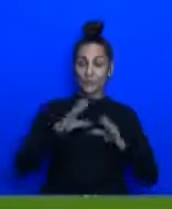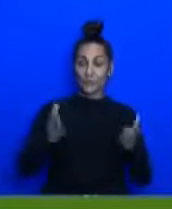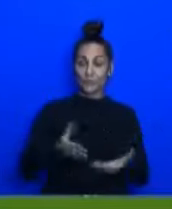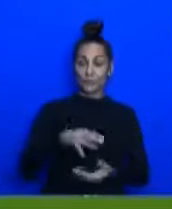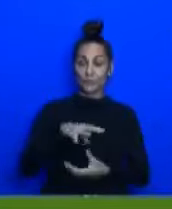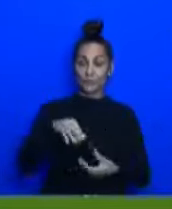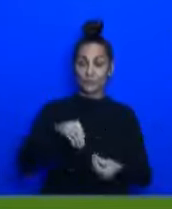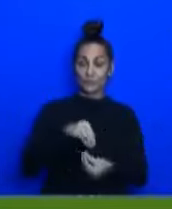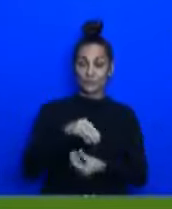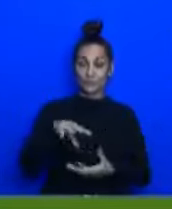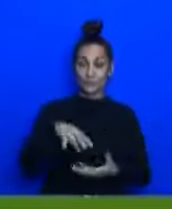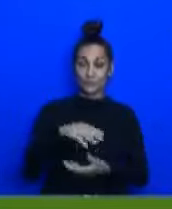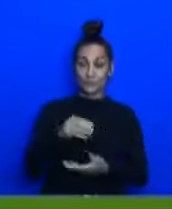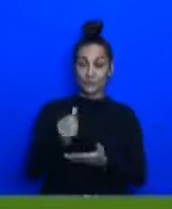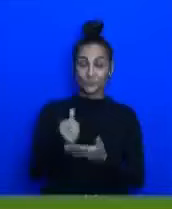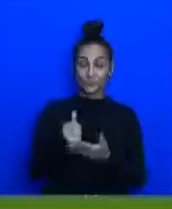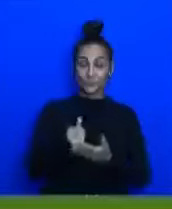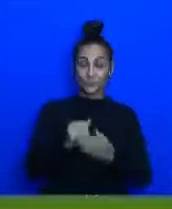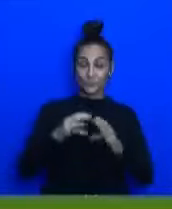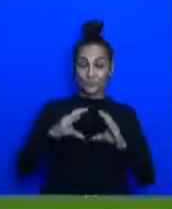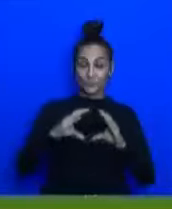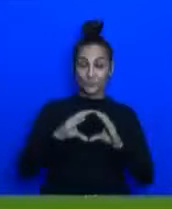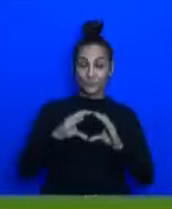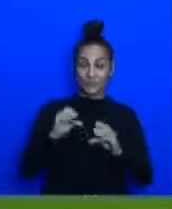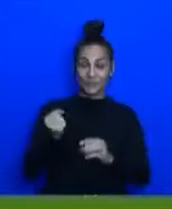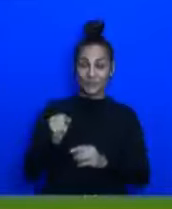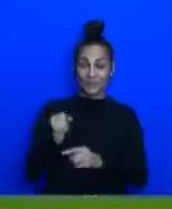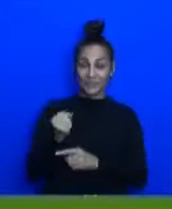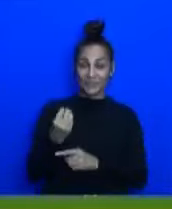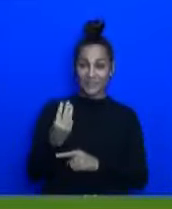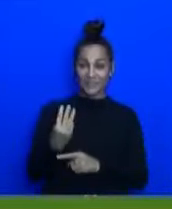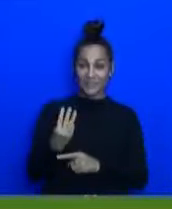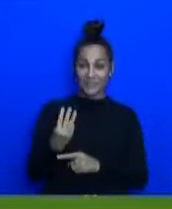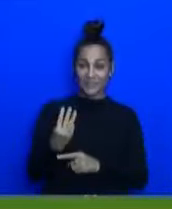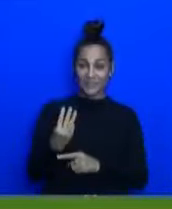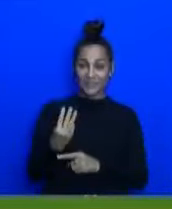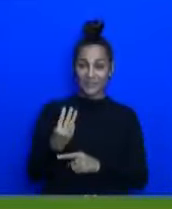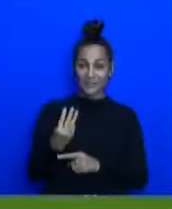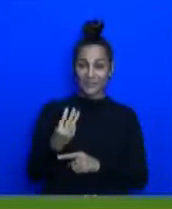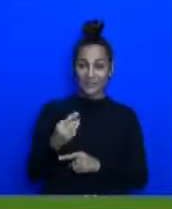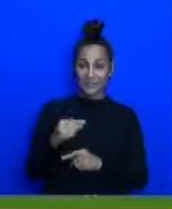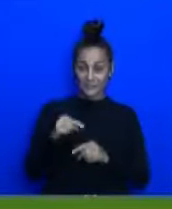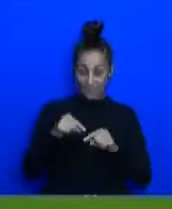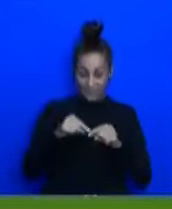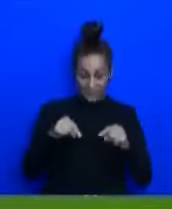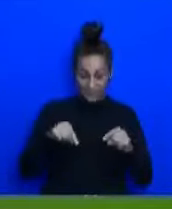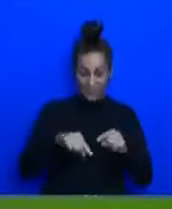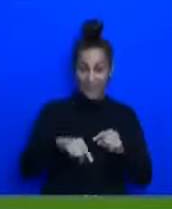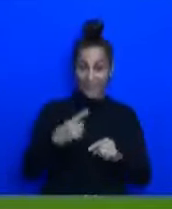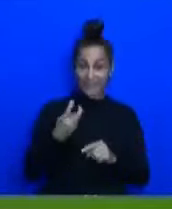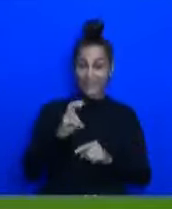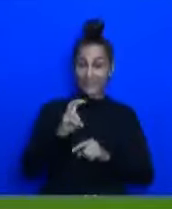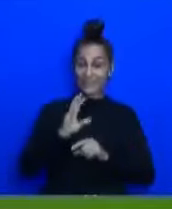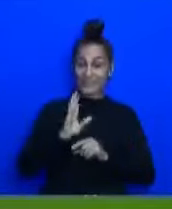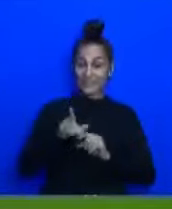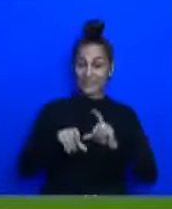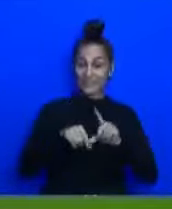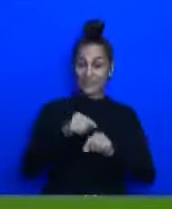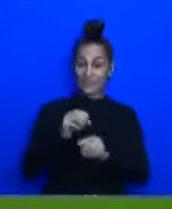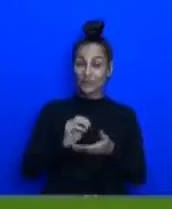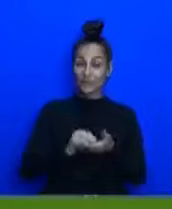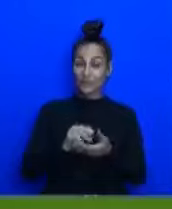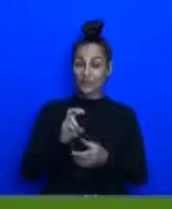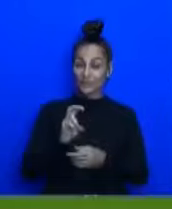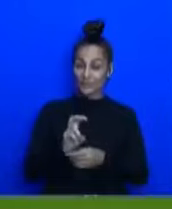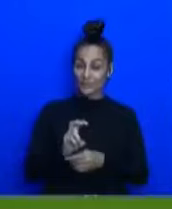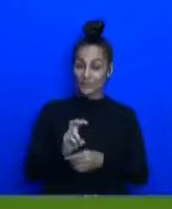girando, misturando e sorteando a bola de número 83. 15 dezenas já sorteadas. Faltam 5. São